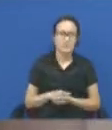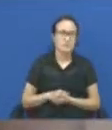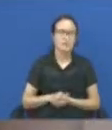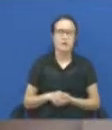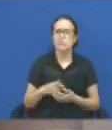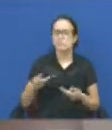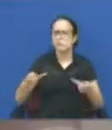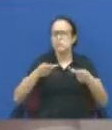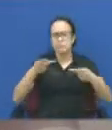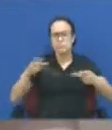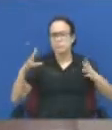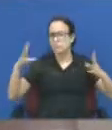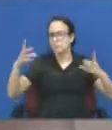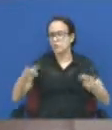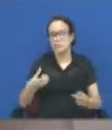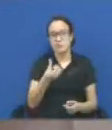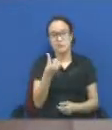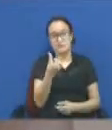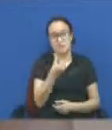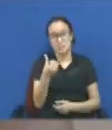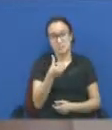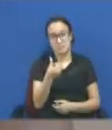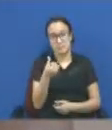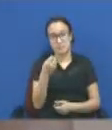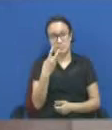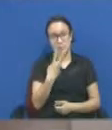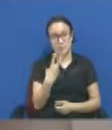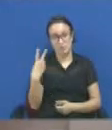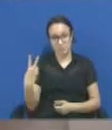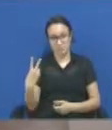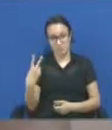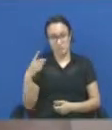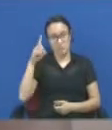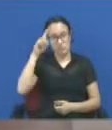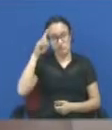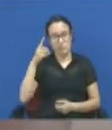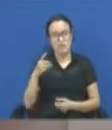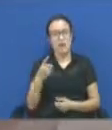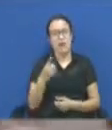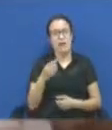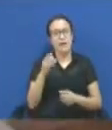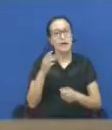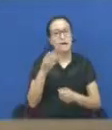todos convidados, sexta-feira, dia 22, às 19 horas.